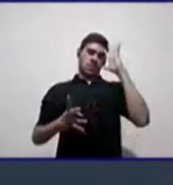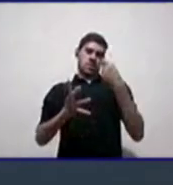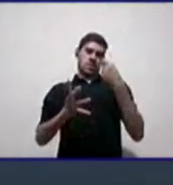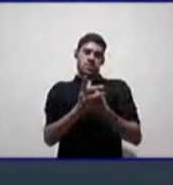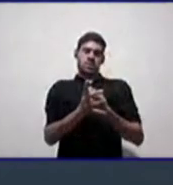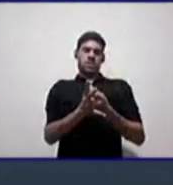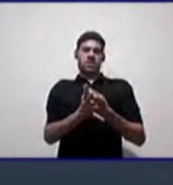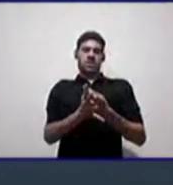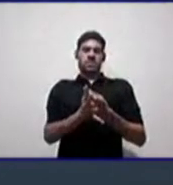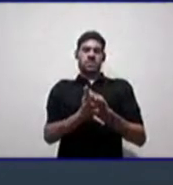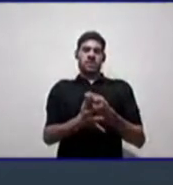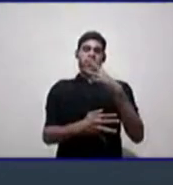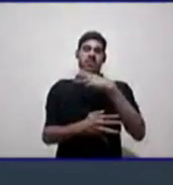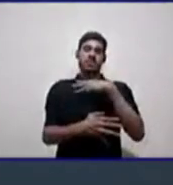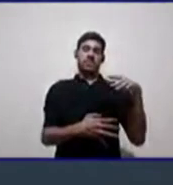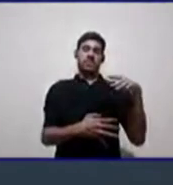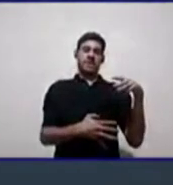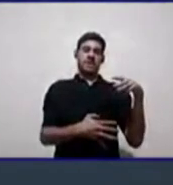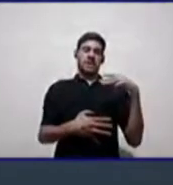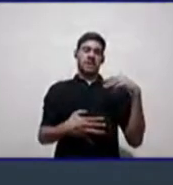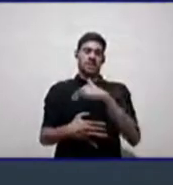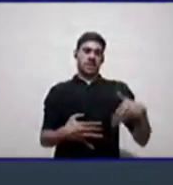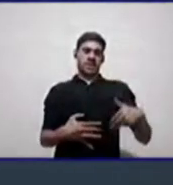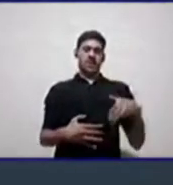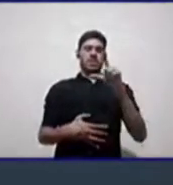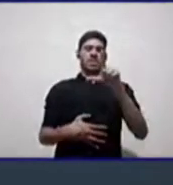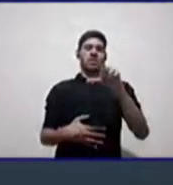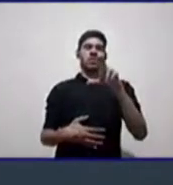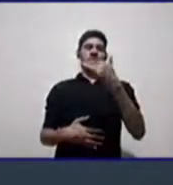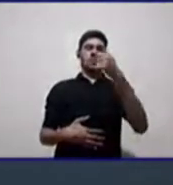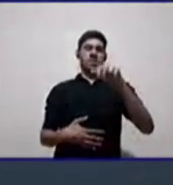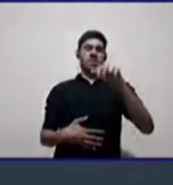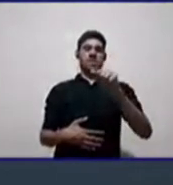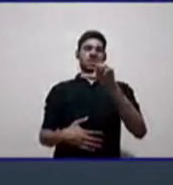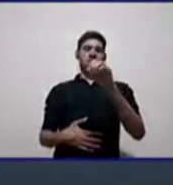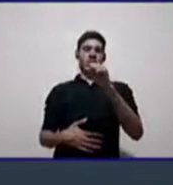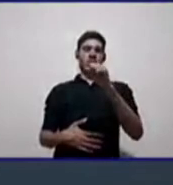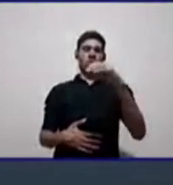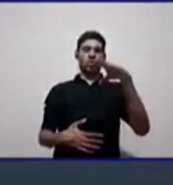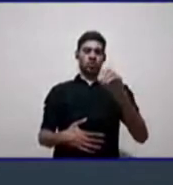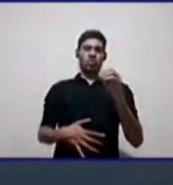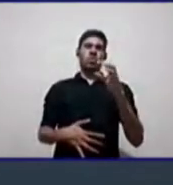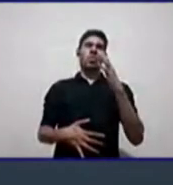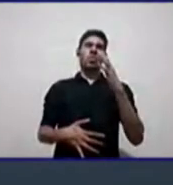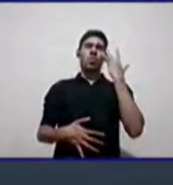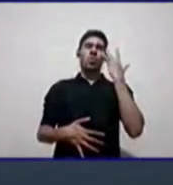da ministra Luciana Loss, salvo engano, em 2018 ou 2017,